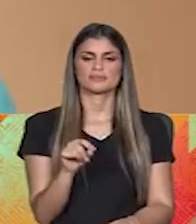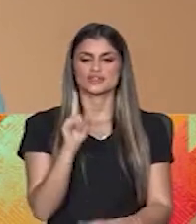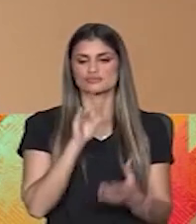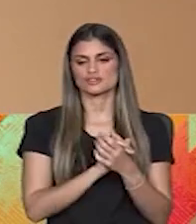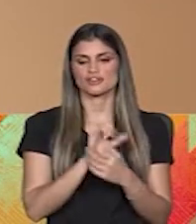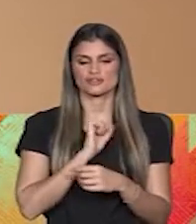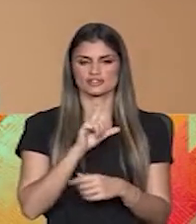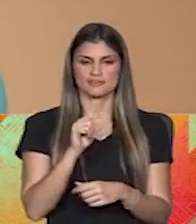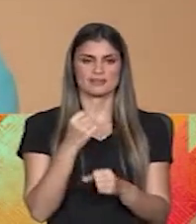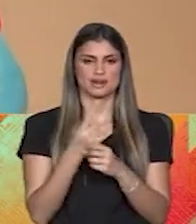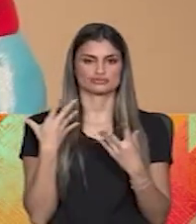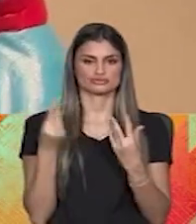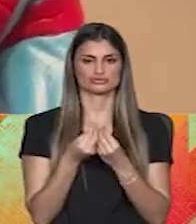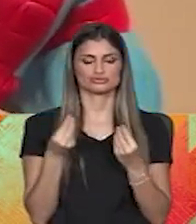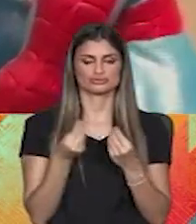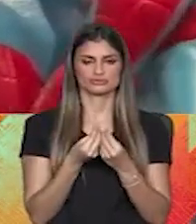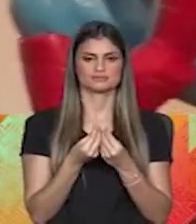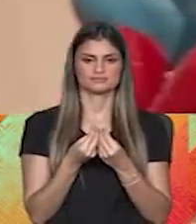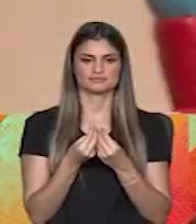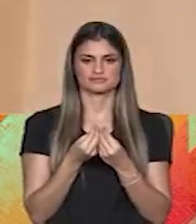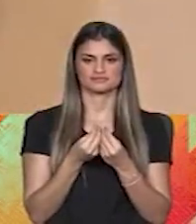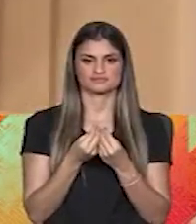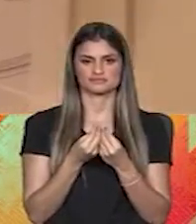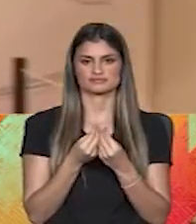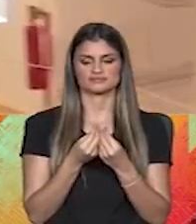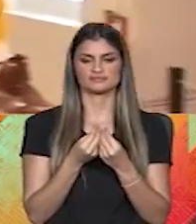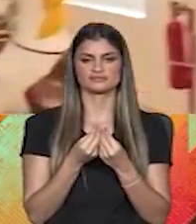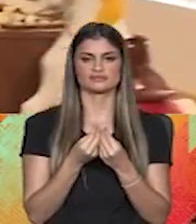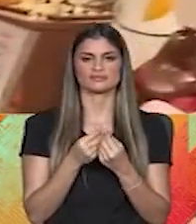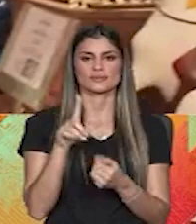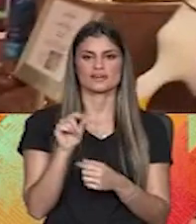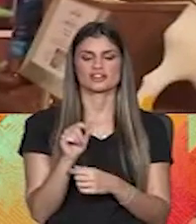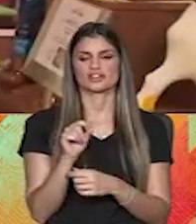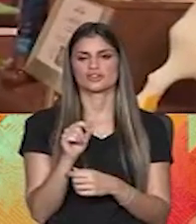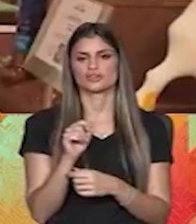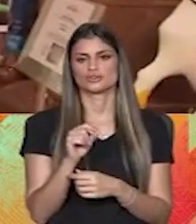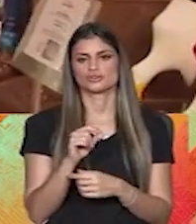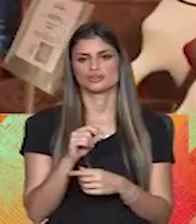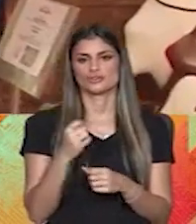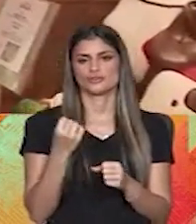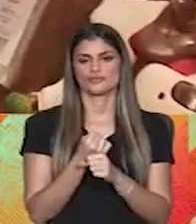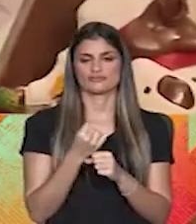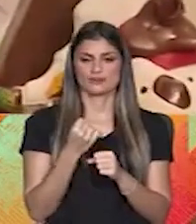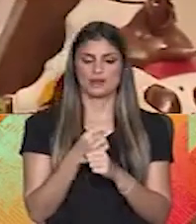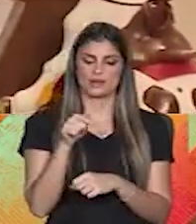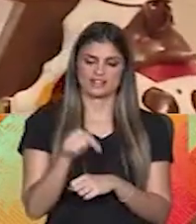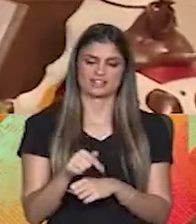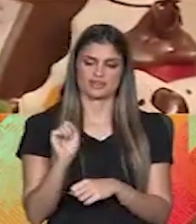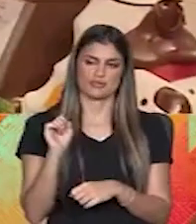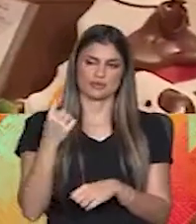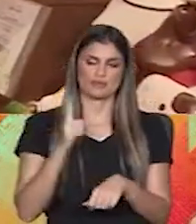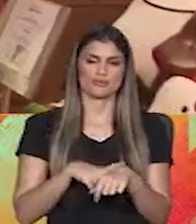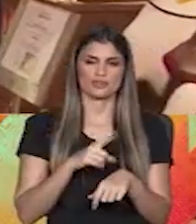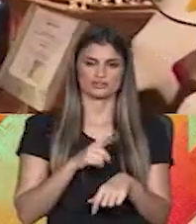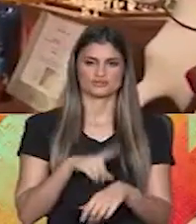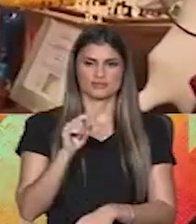que também trabalha comigo e o restante aqui são passaleiros locais que já estão desde o primeiro ano comigo aqui nesse desafio muito parabéns